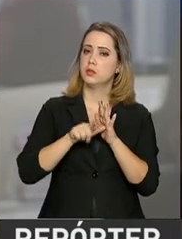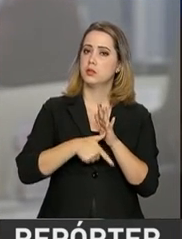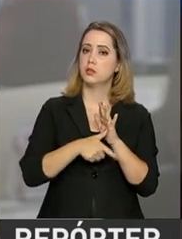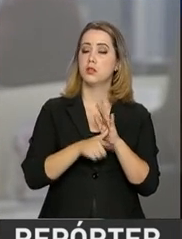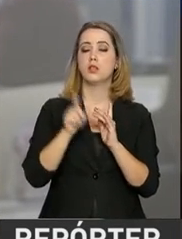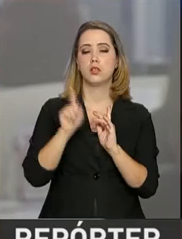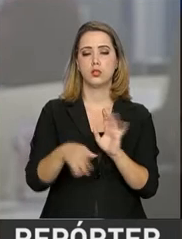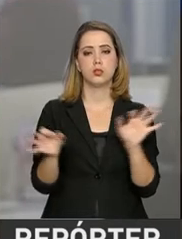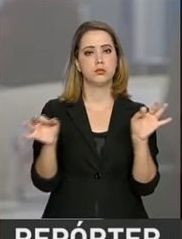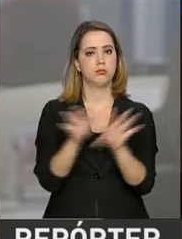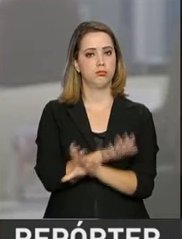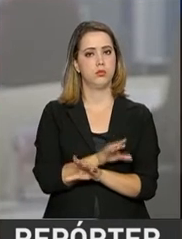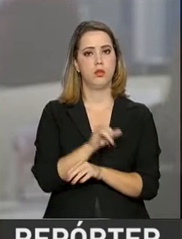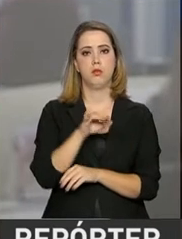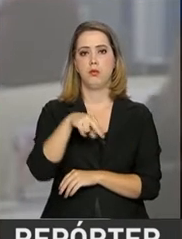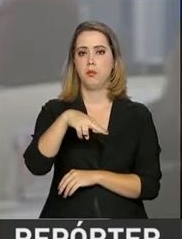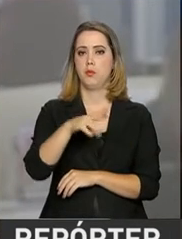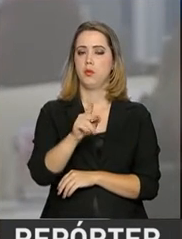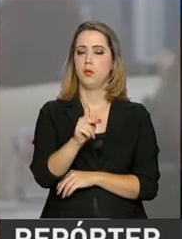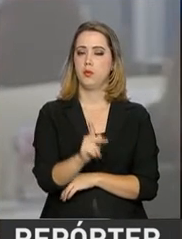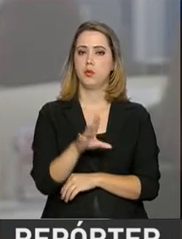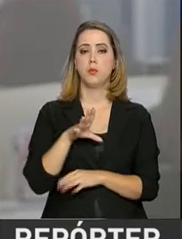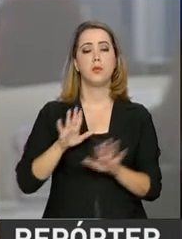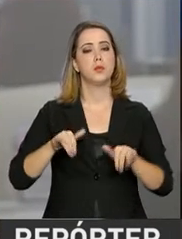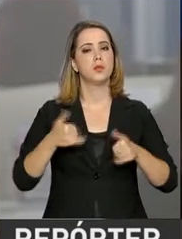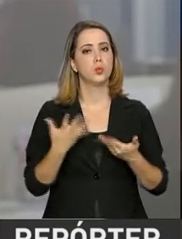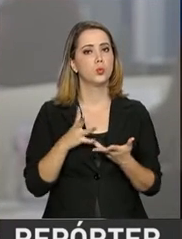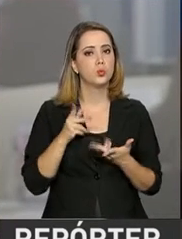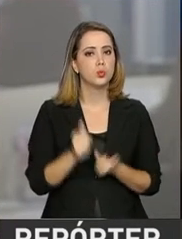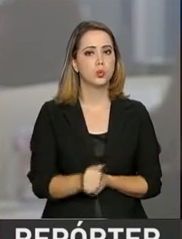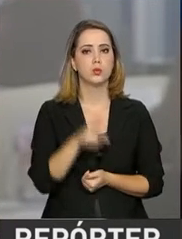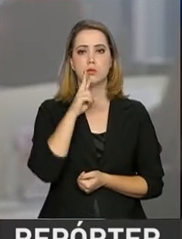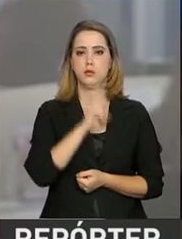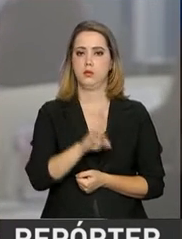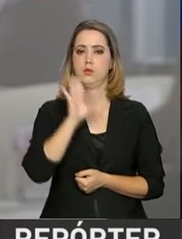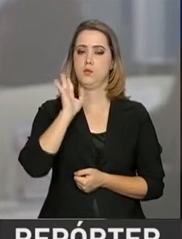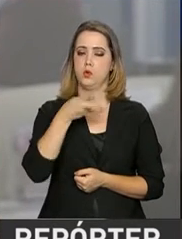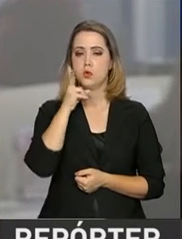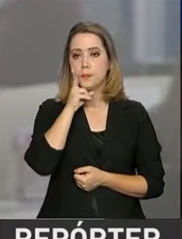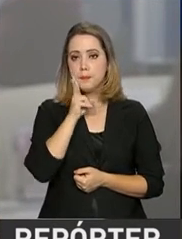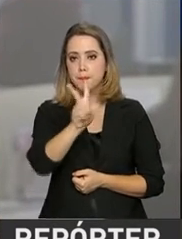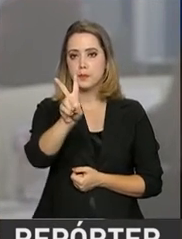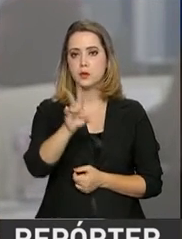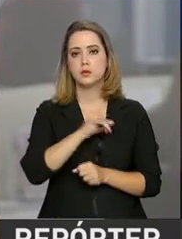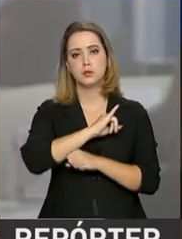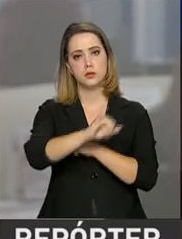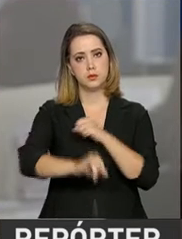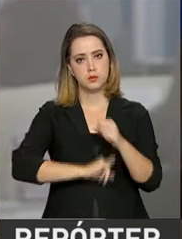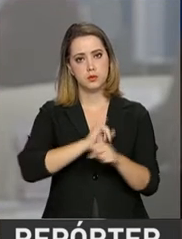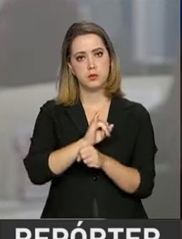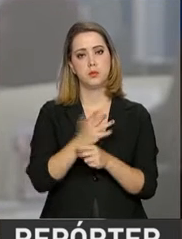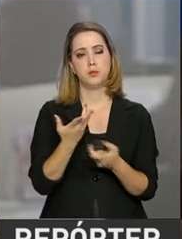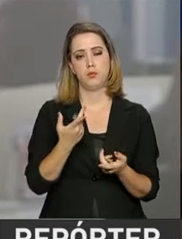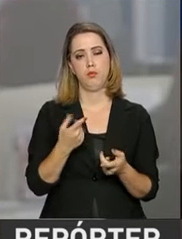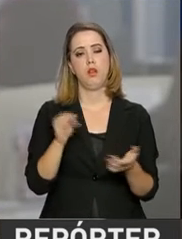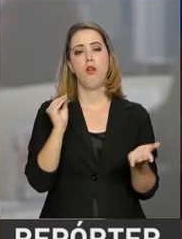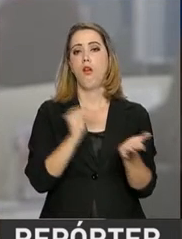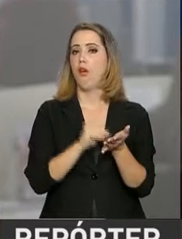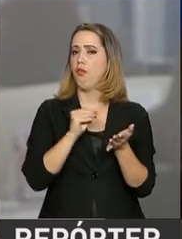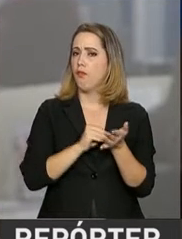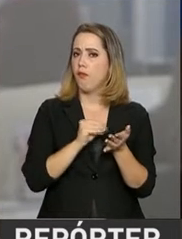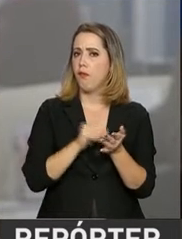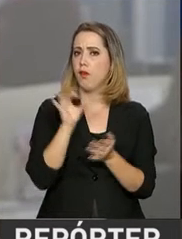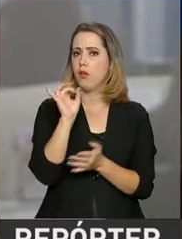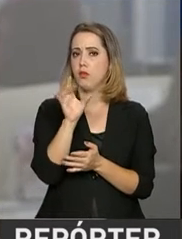foram solucionadas pelo inep e assim todos os resultados estão disponíveis para consulta - as notas de um milhão trezentos e quarenta